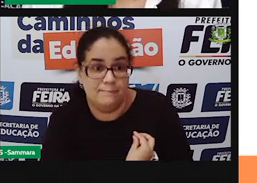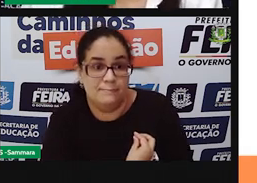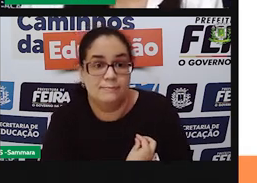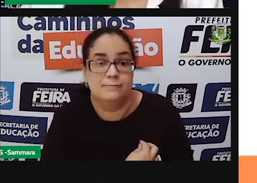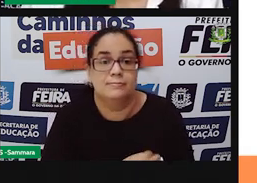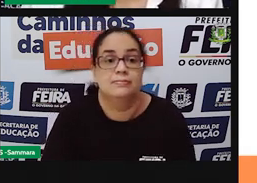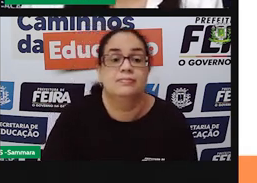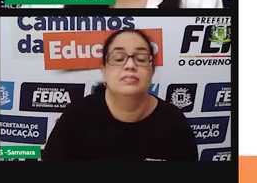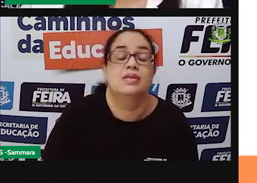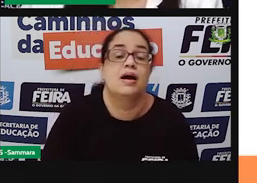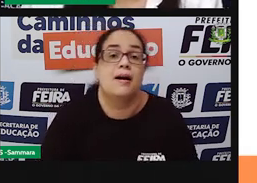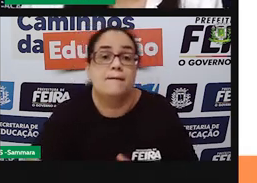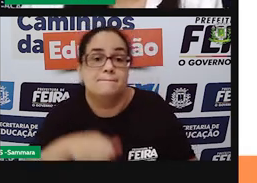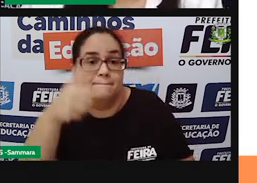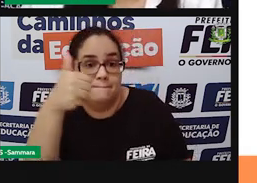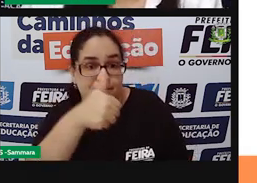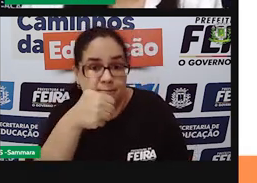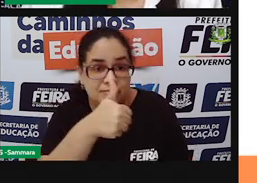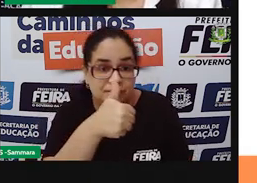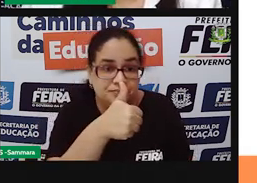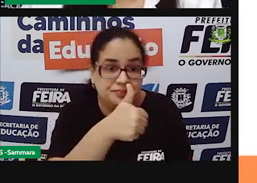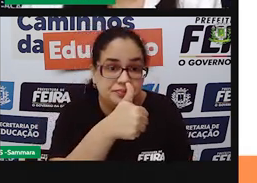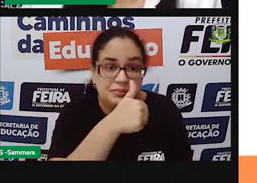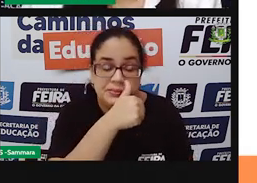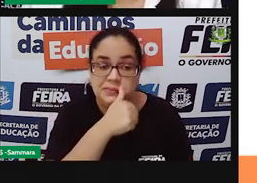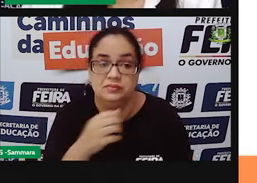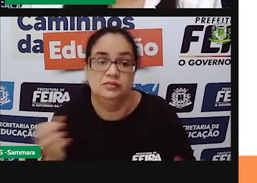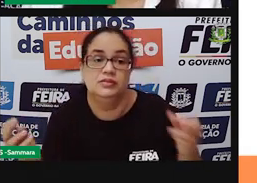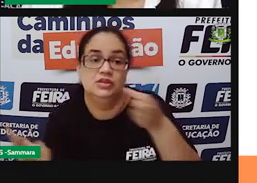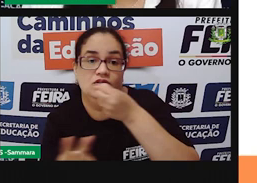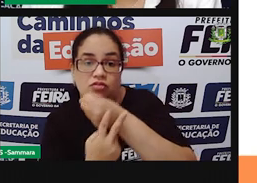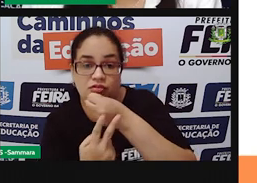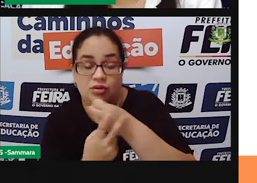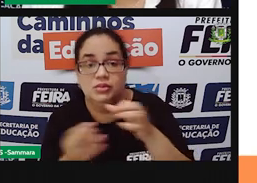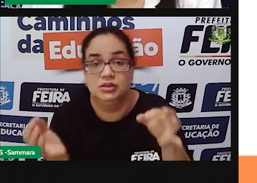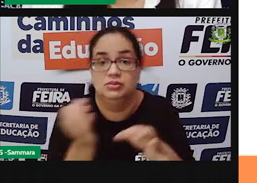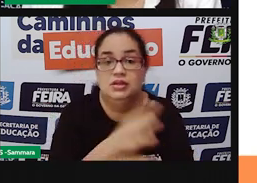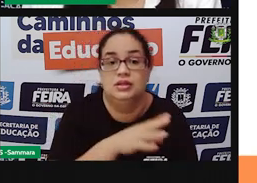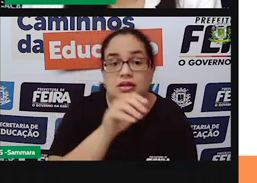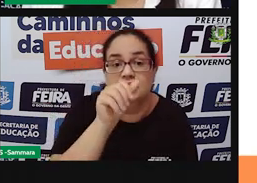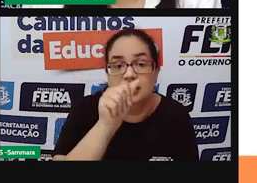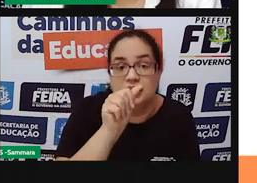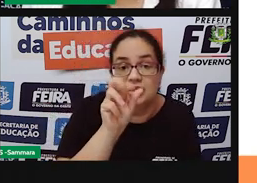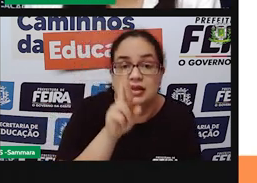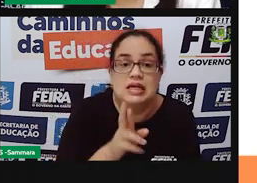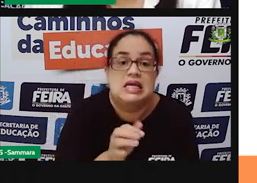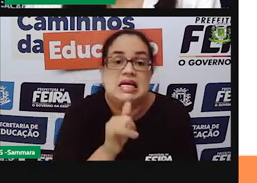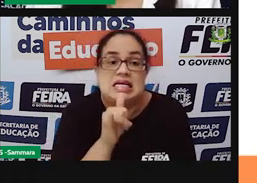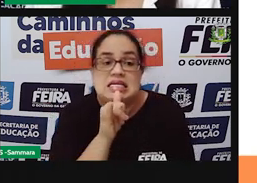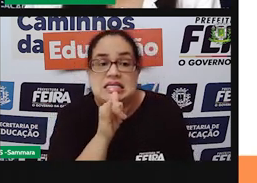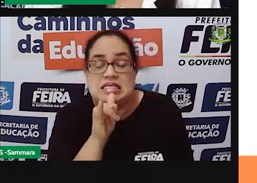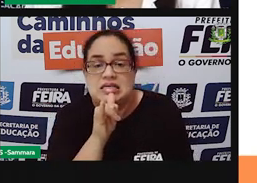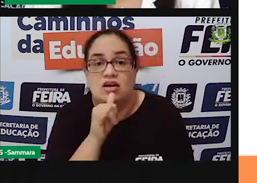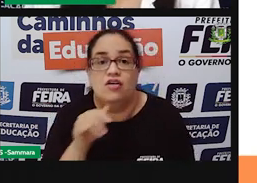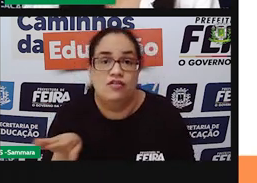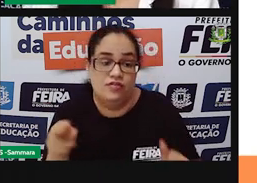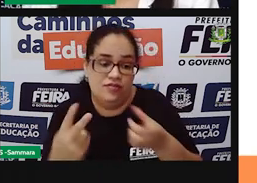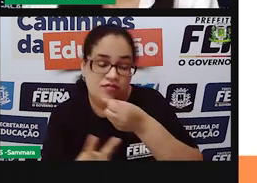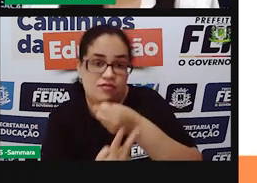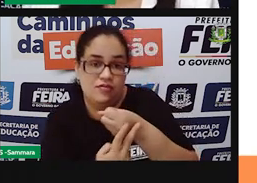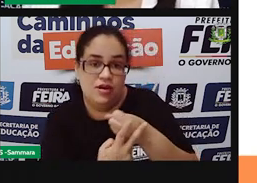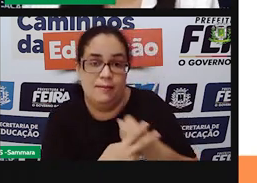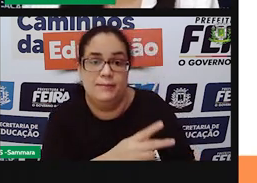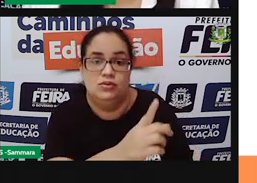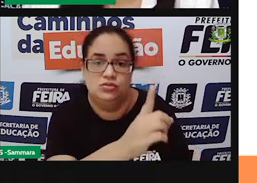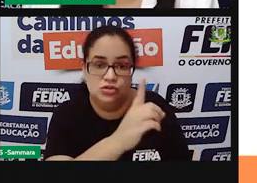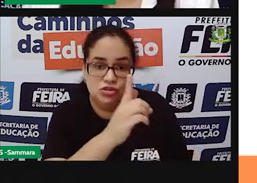lá. A primeira conjugação, que são os verbos terminados em AR, a gente tem como exemplo aqui o verbo chegar.